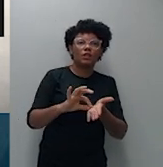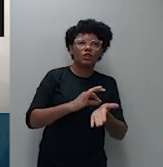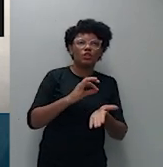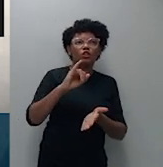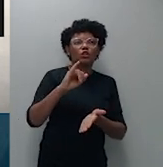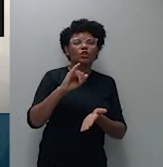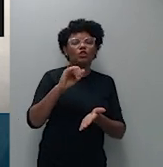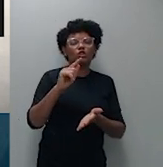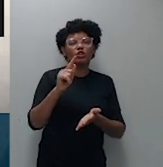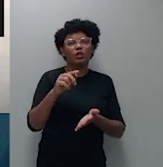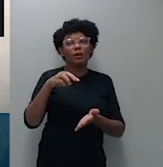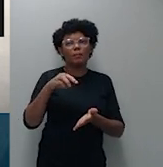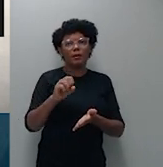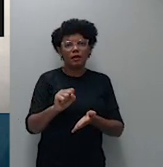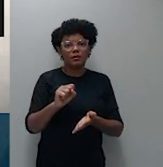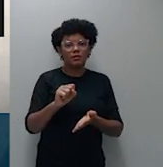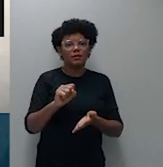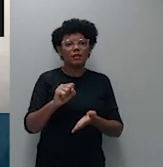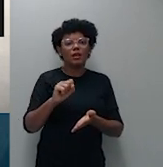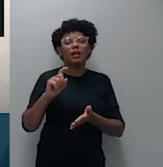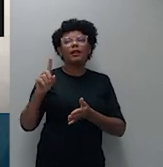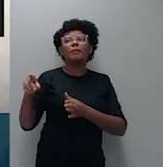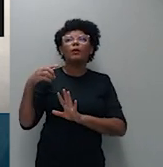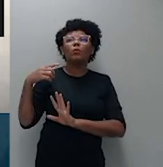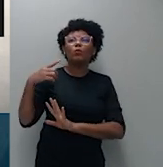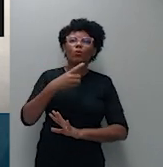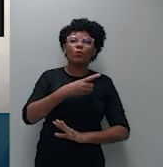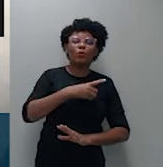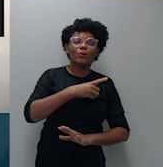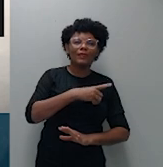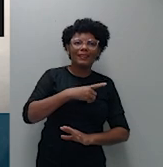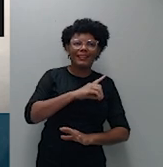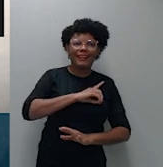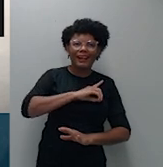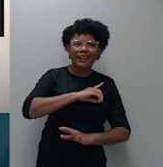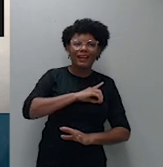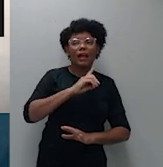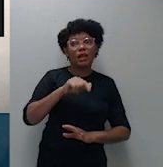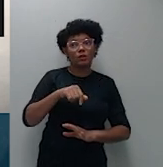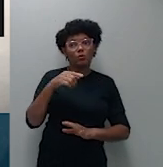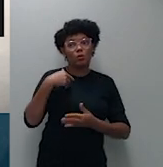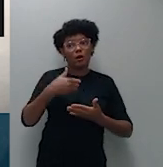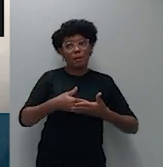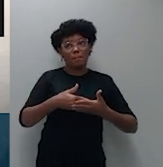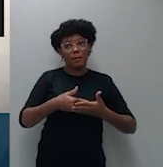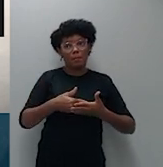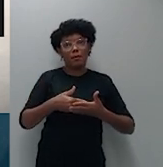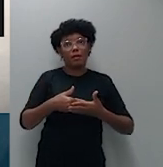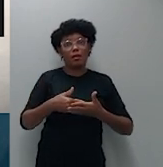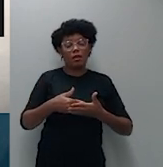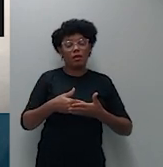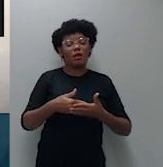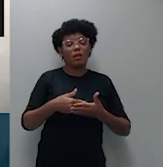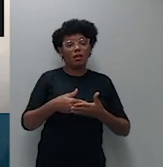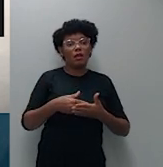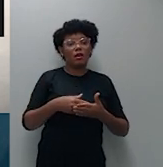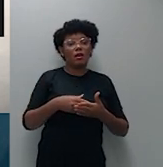registral gms porquanto segundo alegado pelo impetrante com